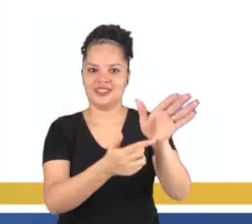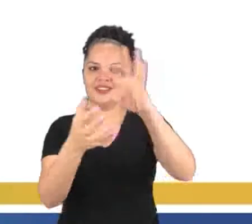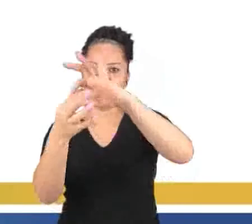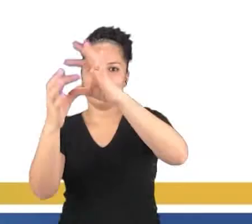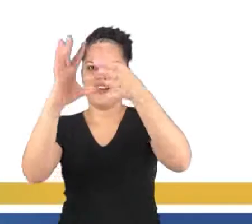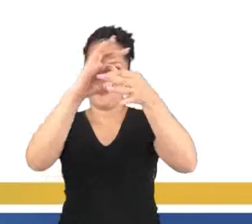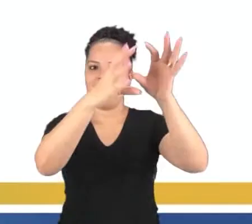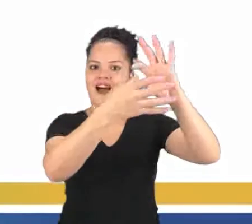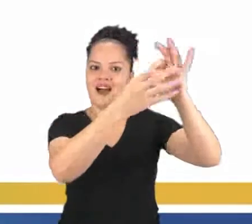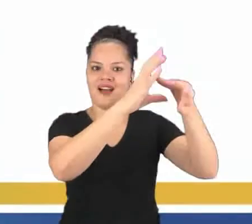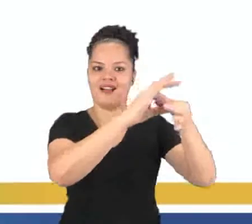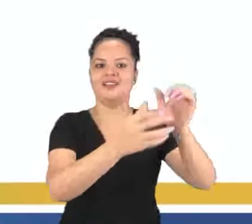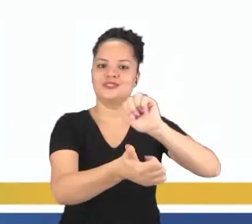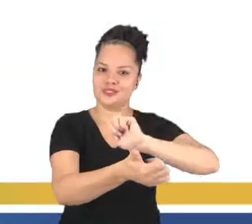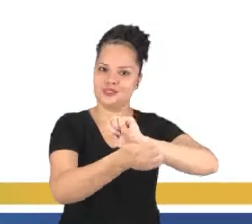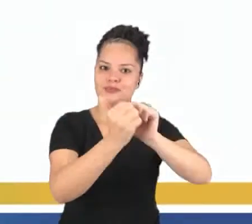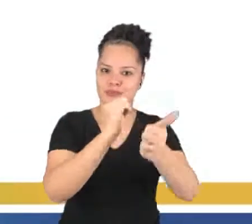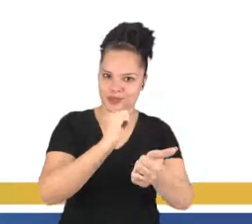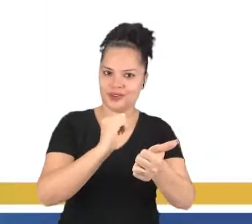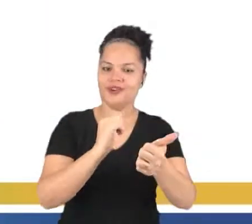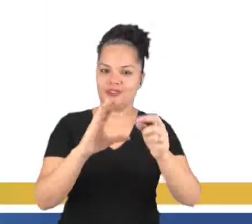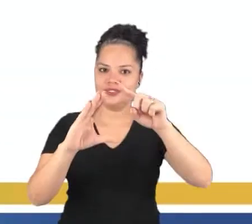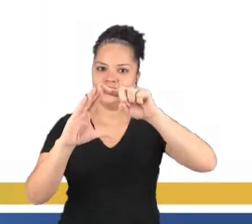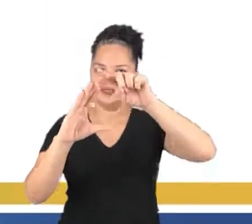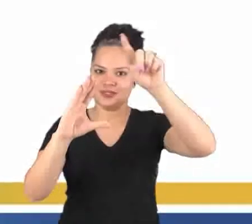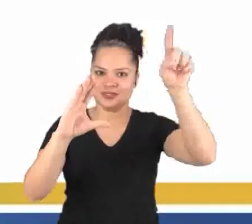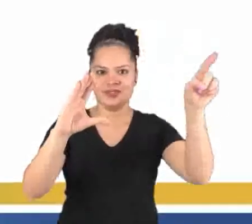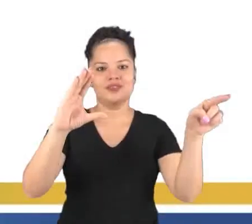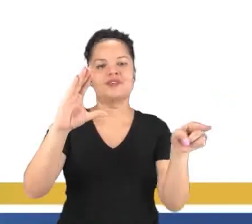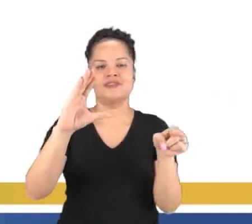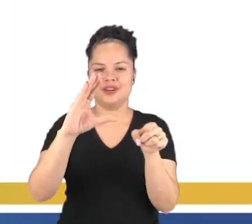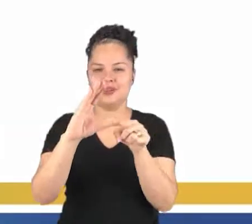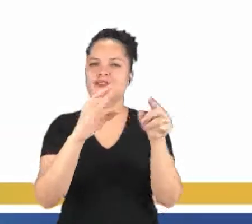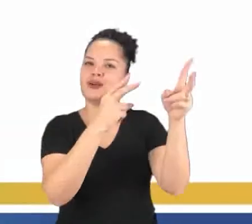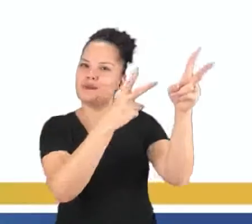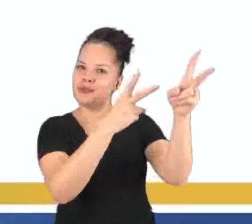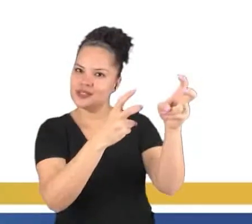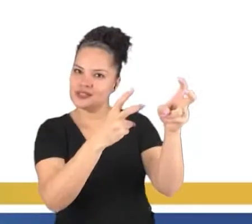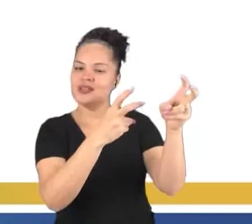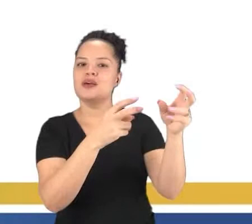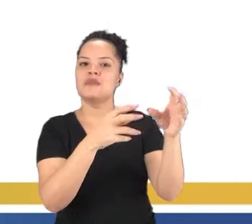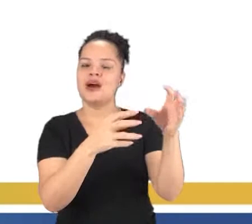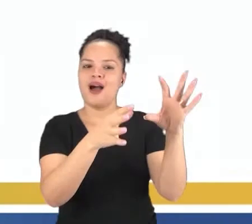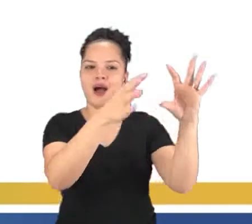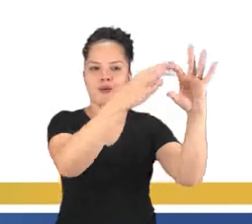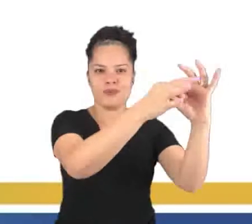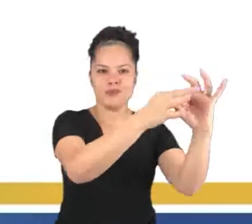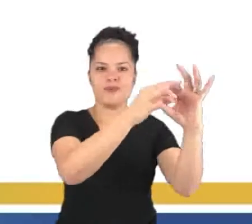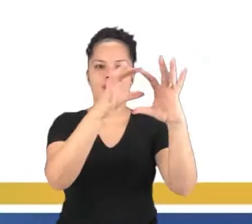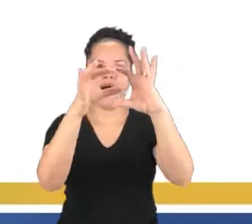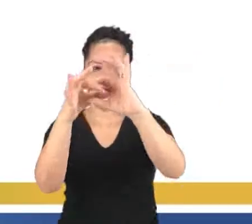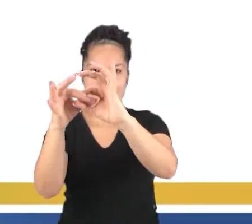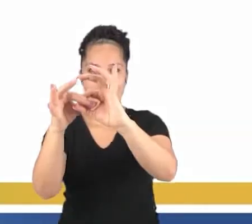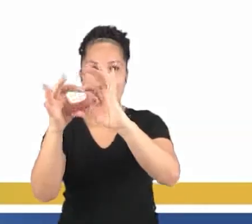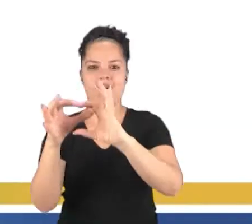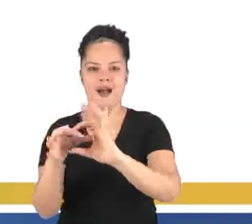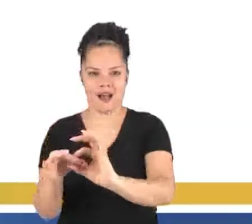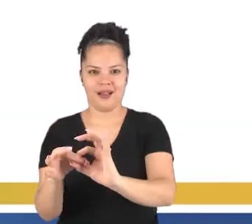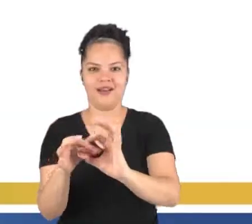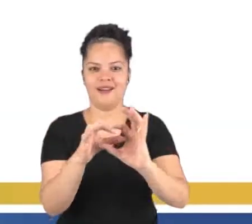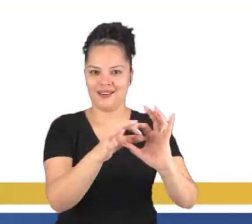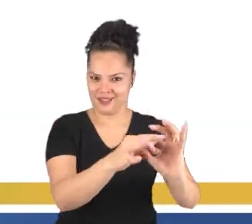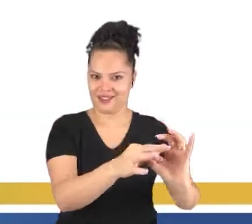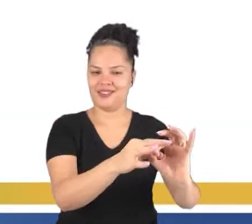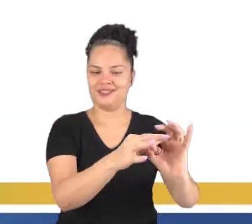também podem ser vistos como circunferências. Reparei que eles estão se encontrando, né, em dois pontos, cada